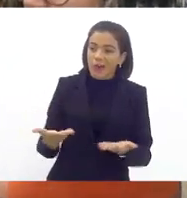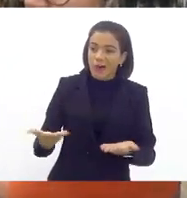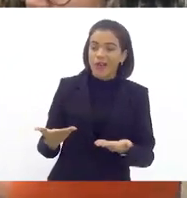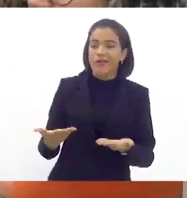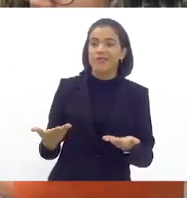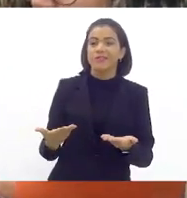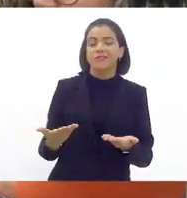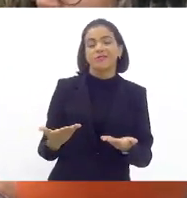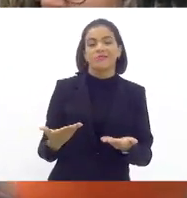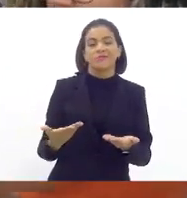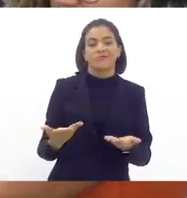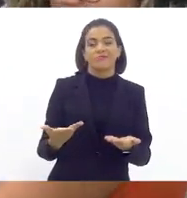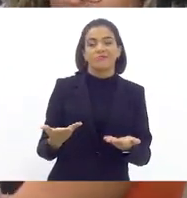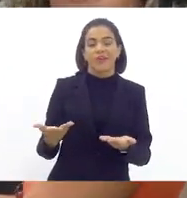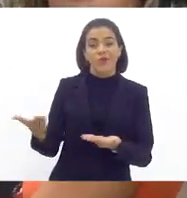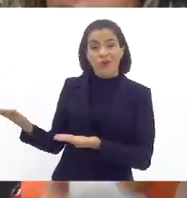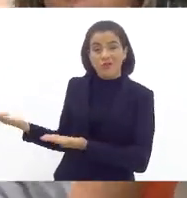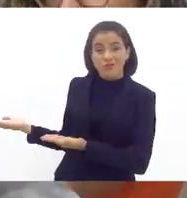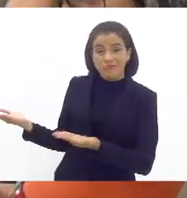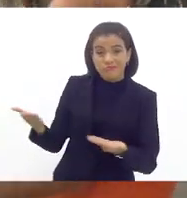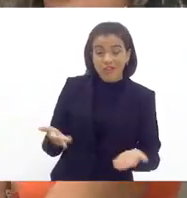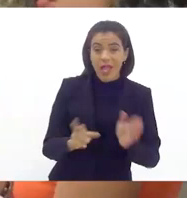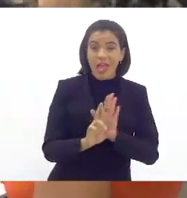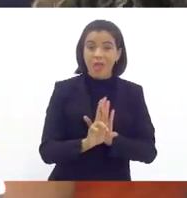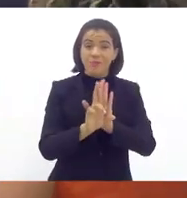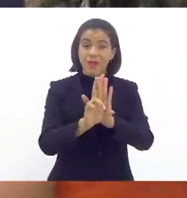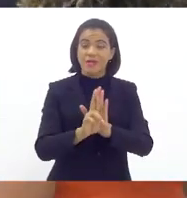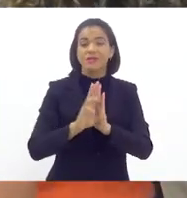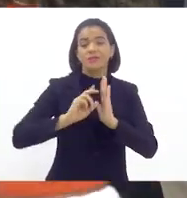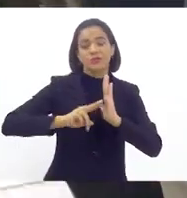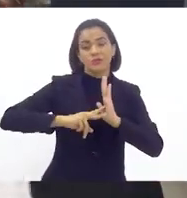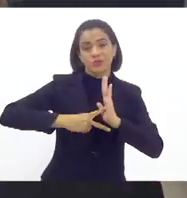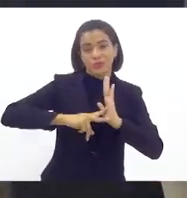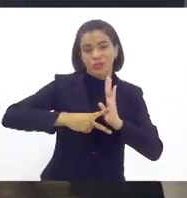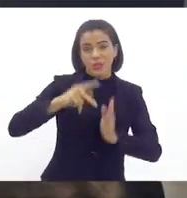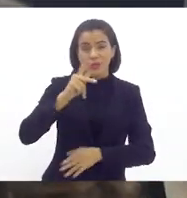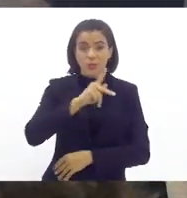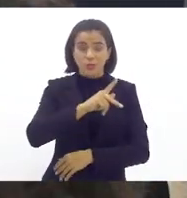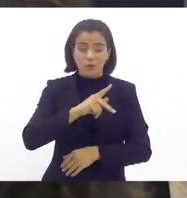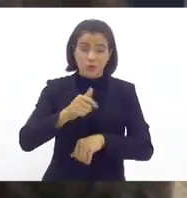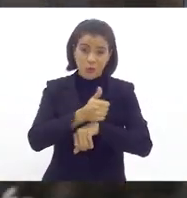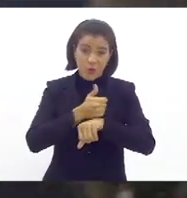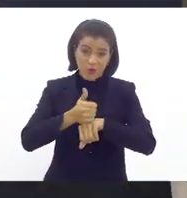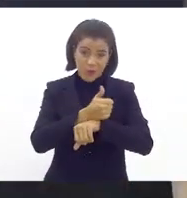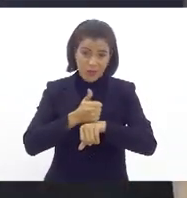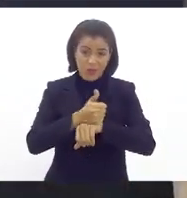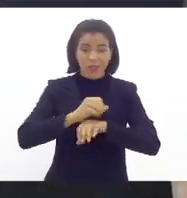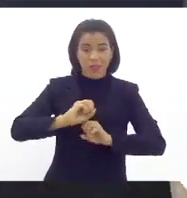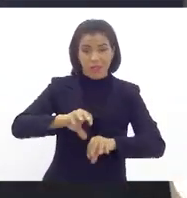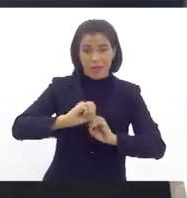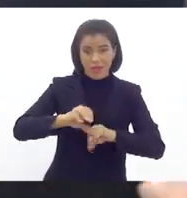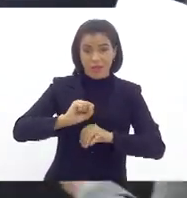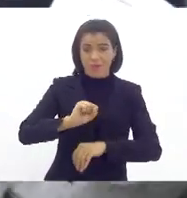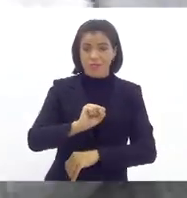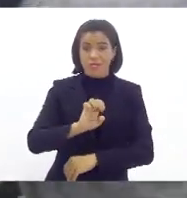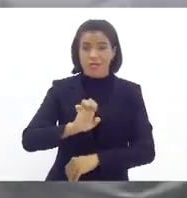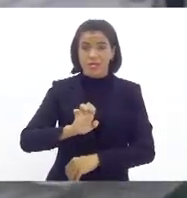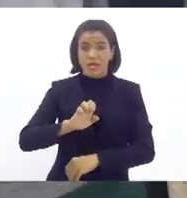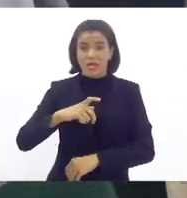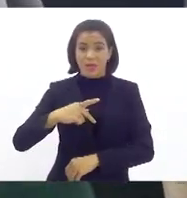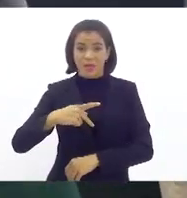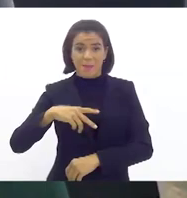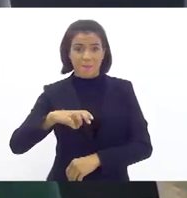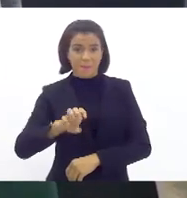a nossa representante do Sindicato Estadual dos Profissionais de Educação, o CEP, sindicato hoje que